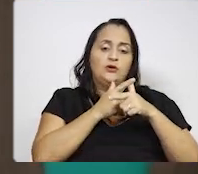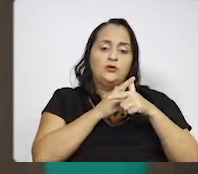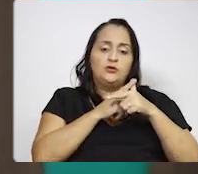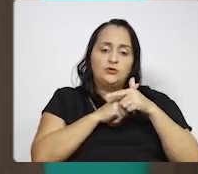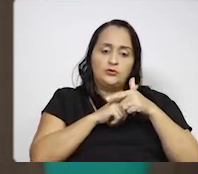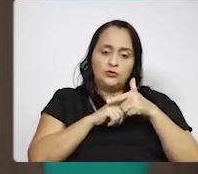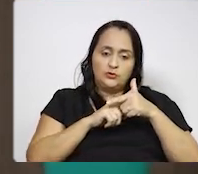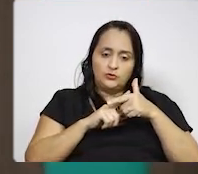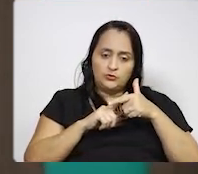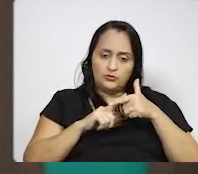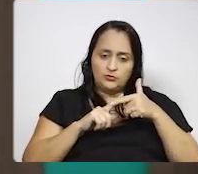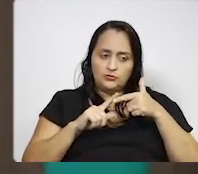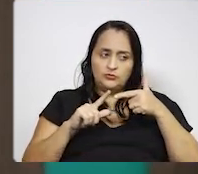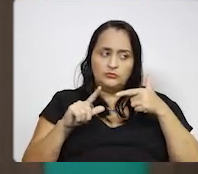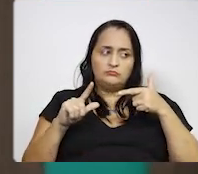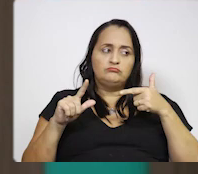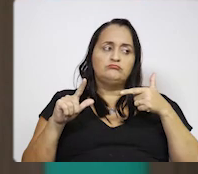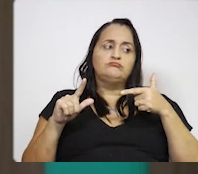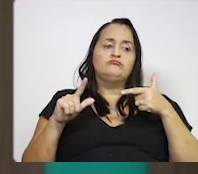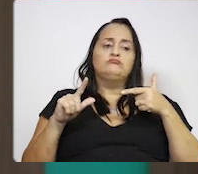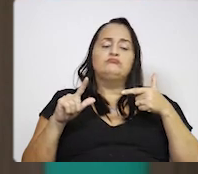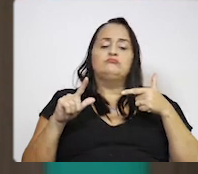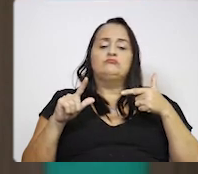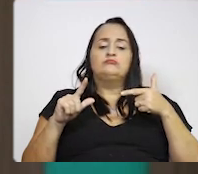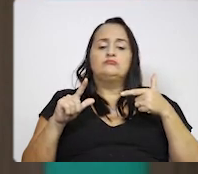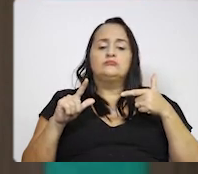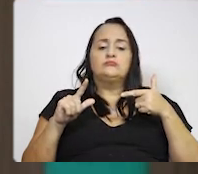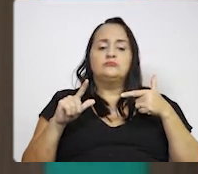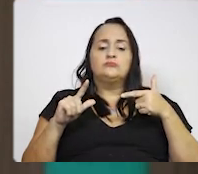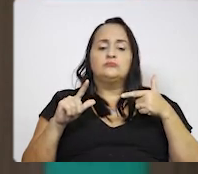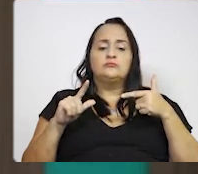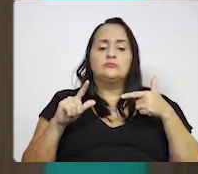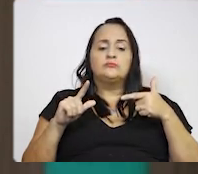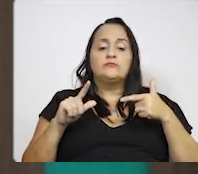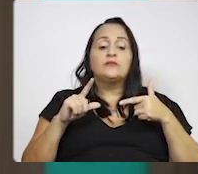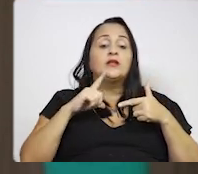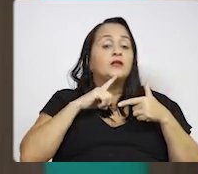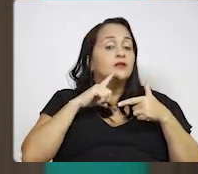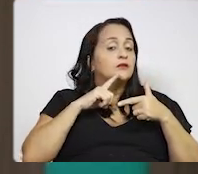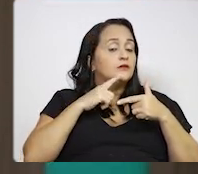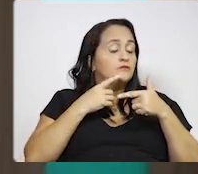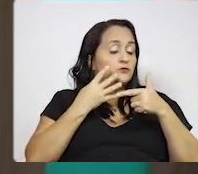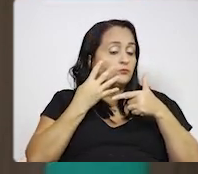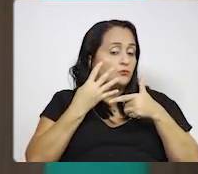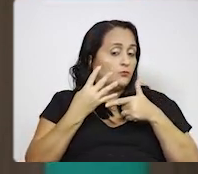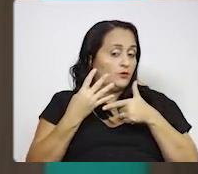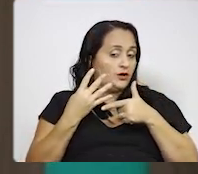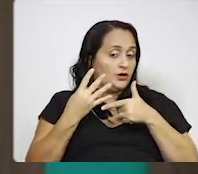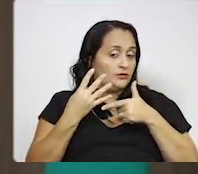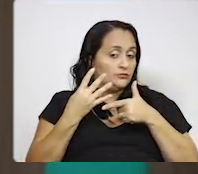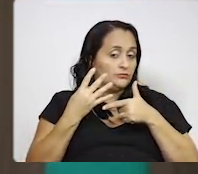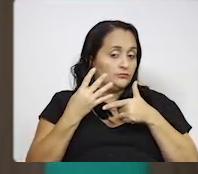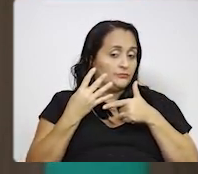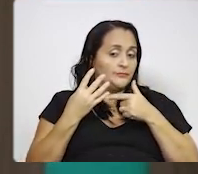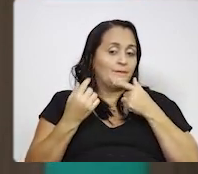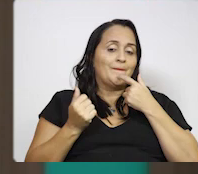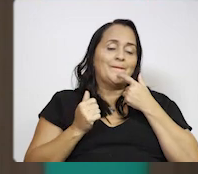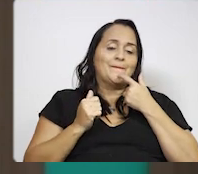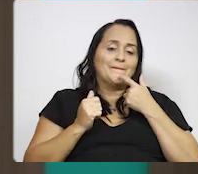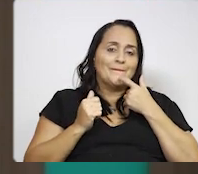tenho 10. E o denominador, o divisor, que é 4.